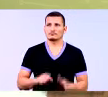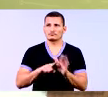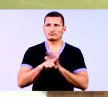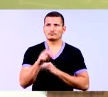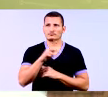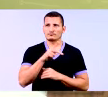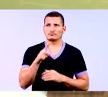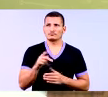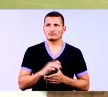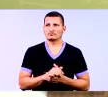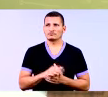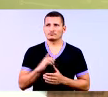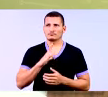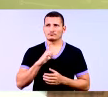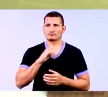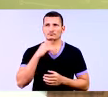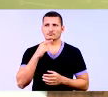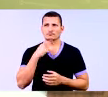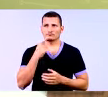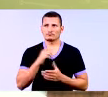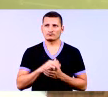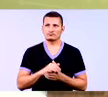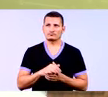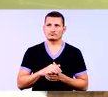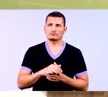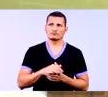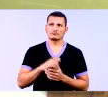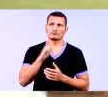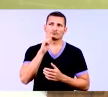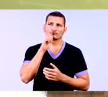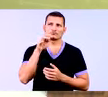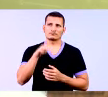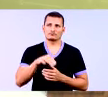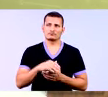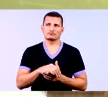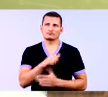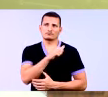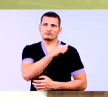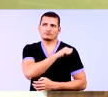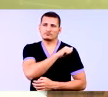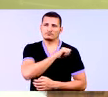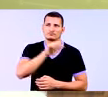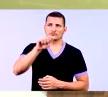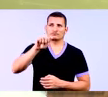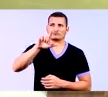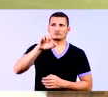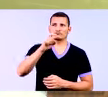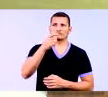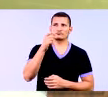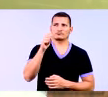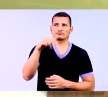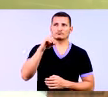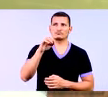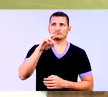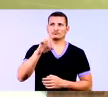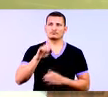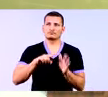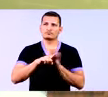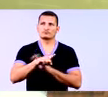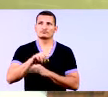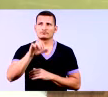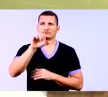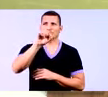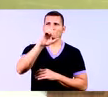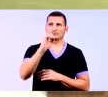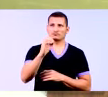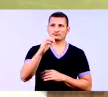até uma dúvida aqui do pessoal lá de Guajará, o Alexandre. Obrigado pela participação, Alexandre. Ele fala o seguinte: professor, com relação ao sistema operacional de 32